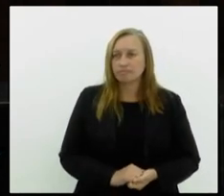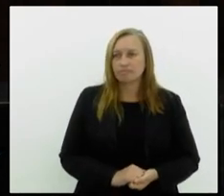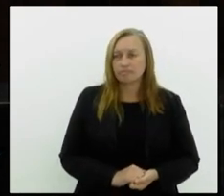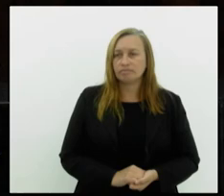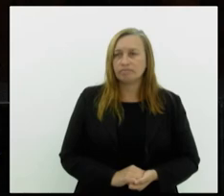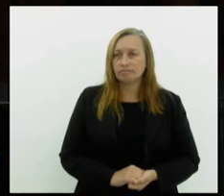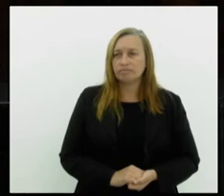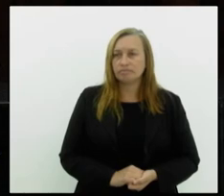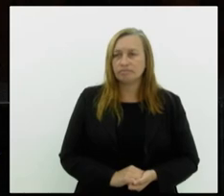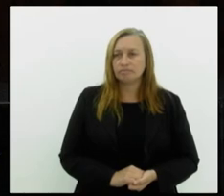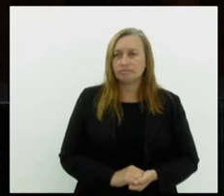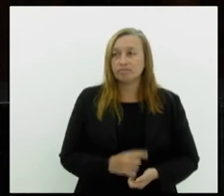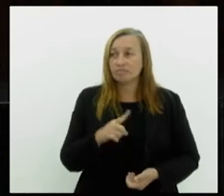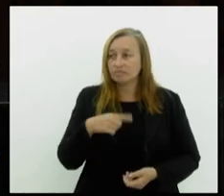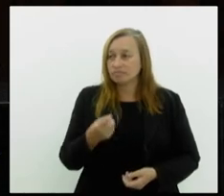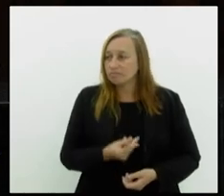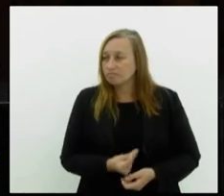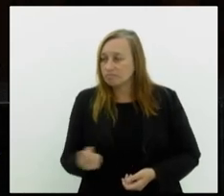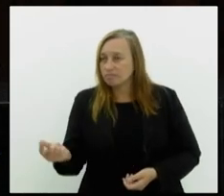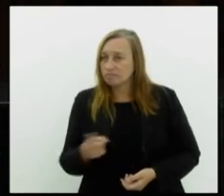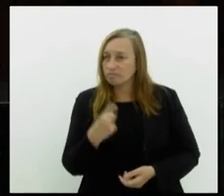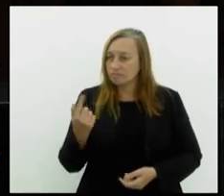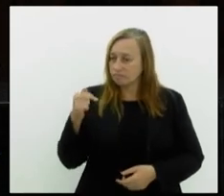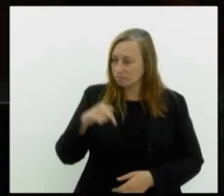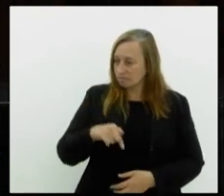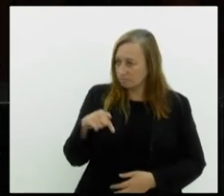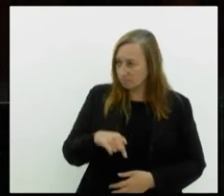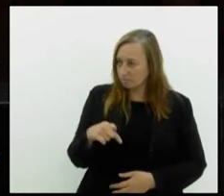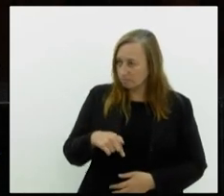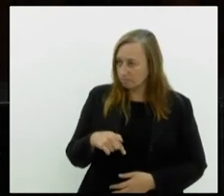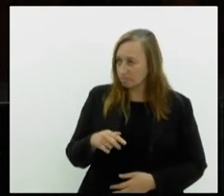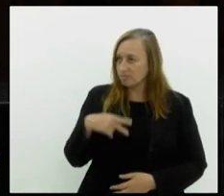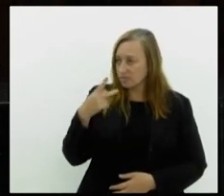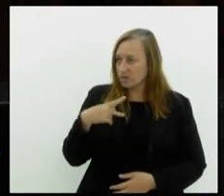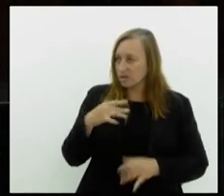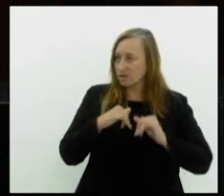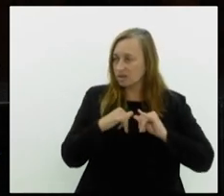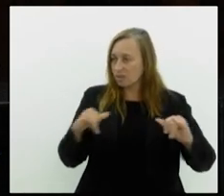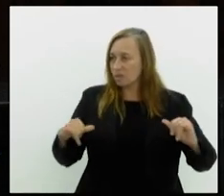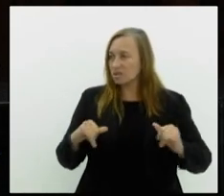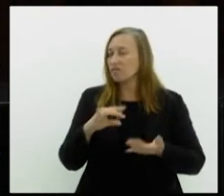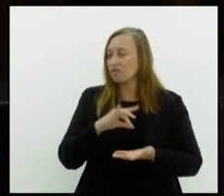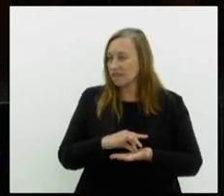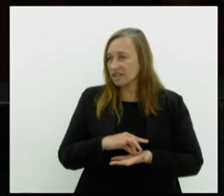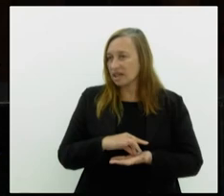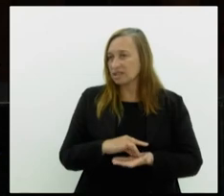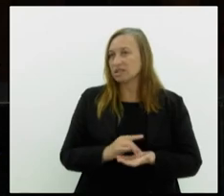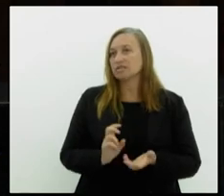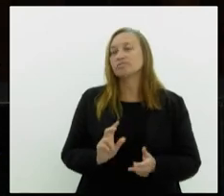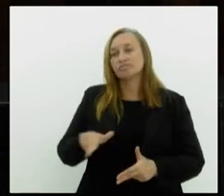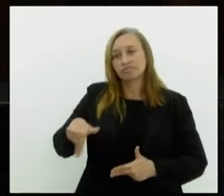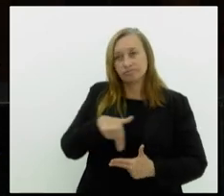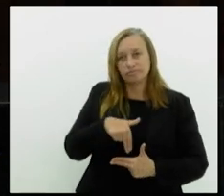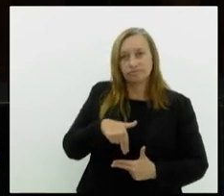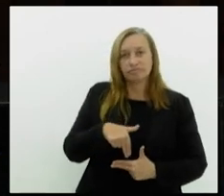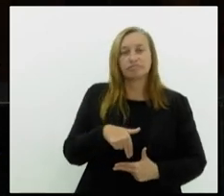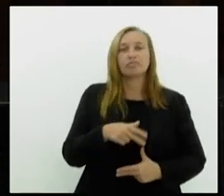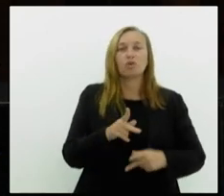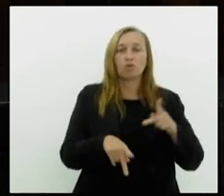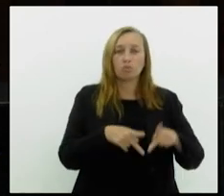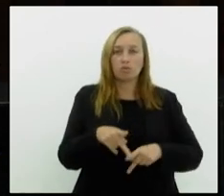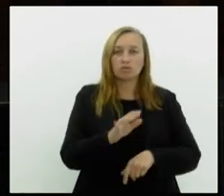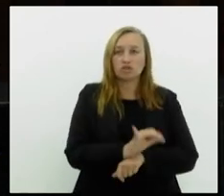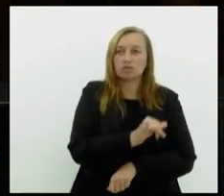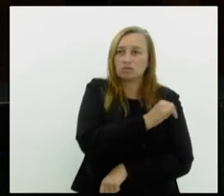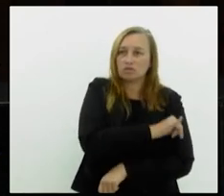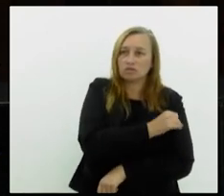entre as pernas e vão embora, e nós que ficamos aqui para trazer a verdade a essa tribuna e, consequentemente, a população do Rio de